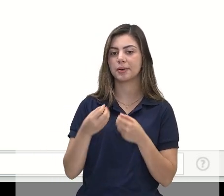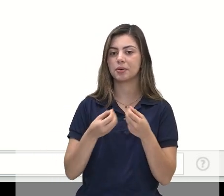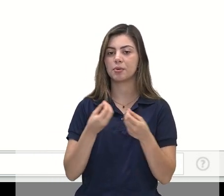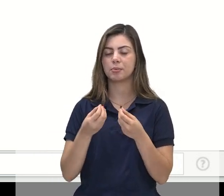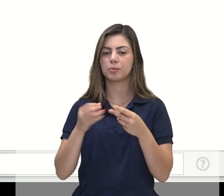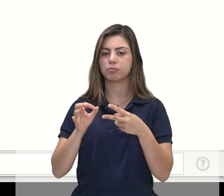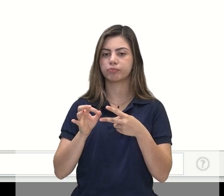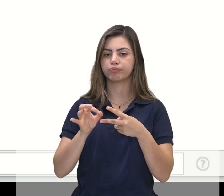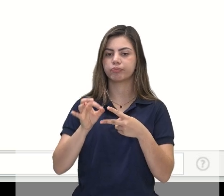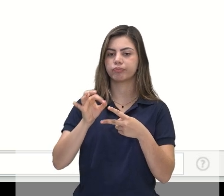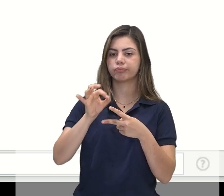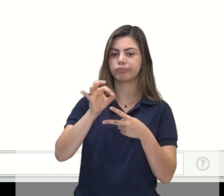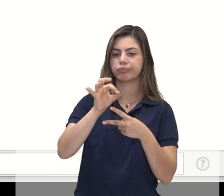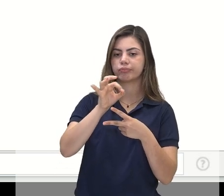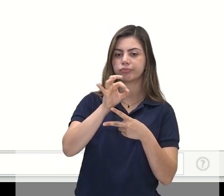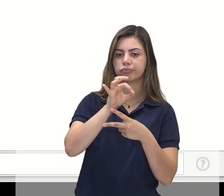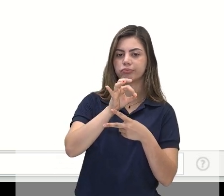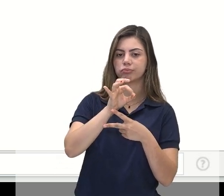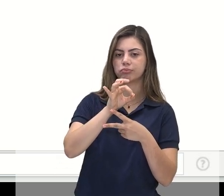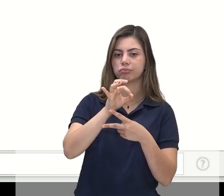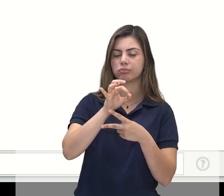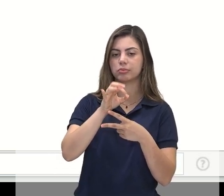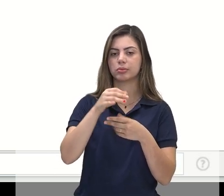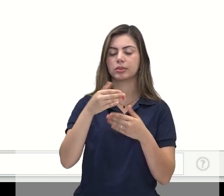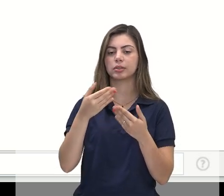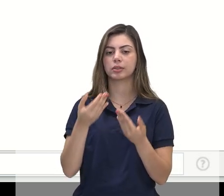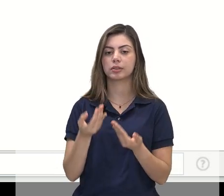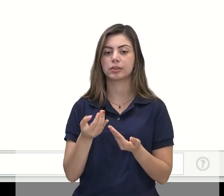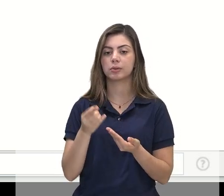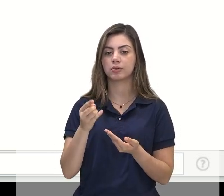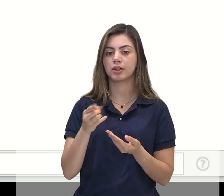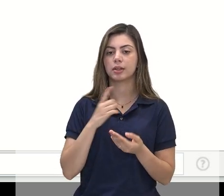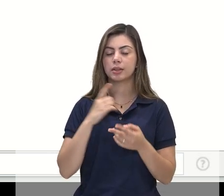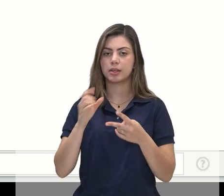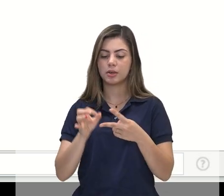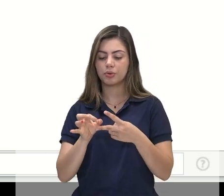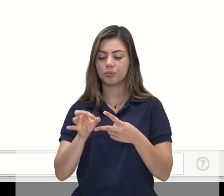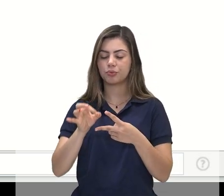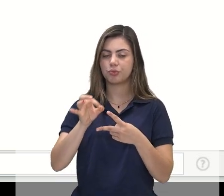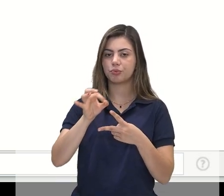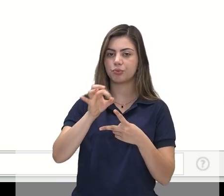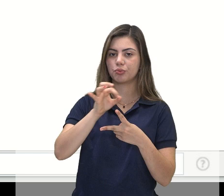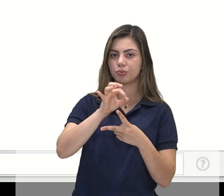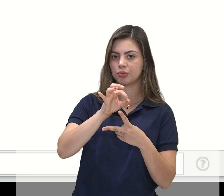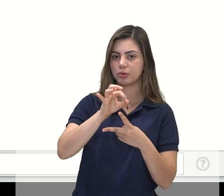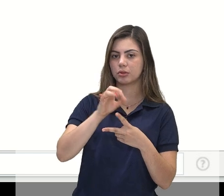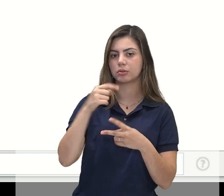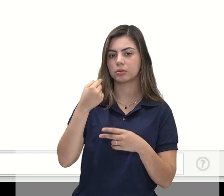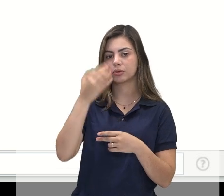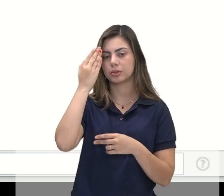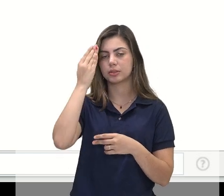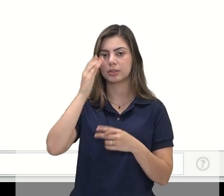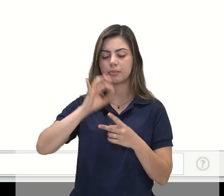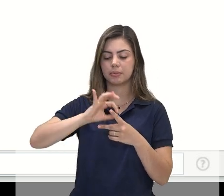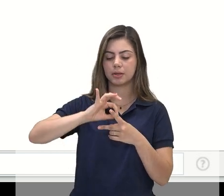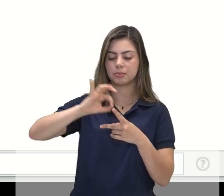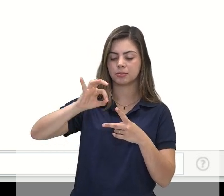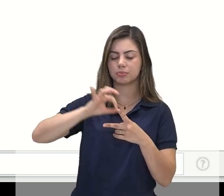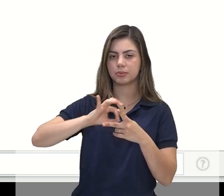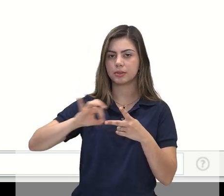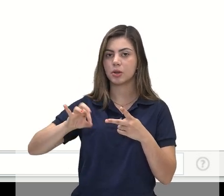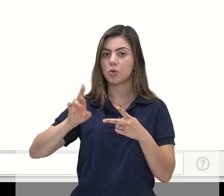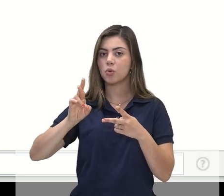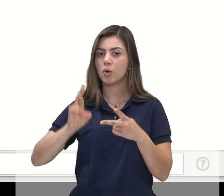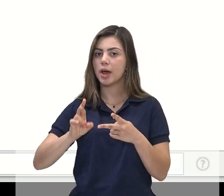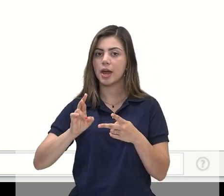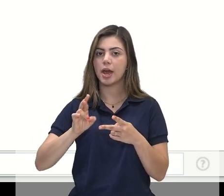ó, essa região aqui, à medida que o arco ele vai aumentando, apesar dos raios, né, continuarem sempre com a mesma medida, isso daí